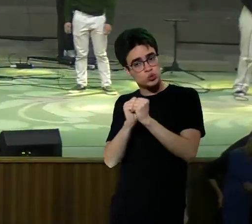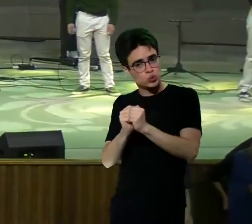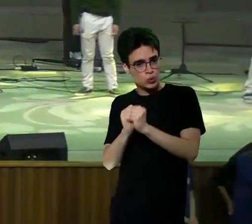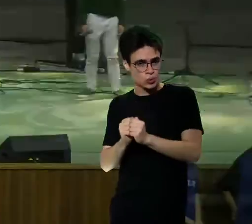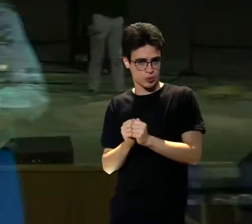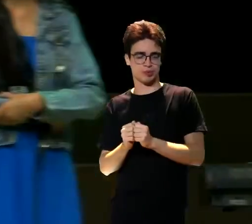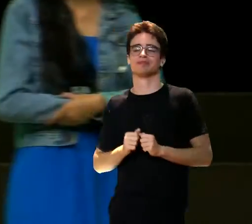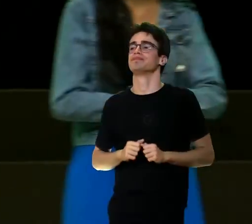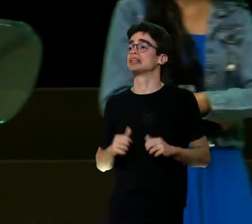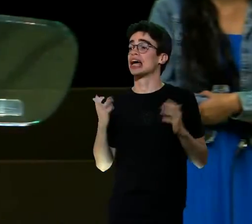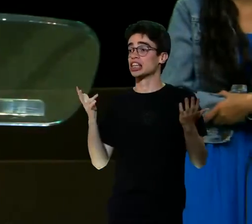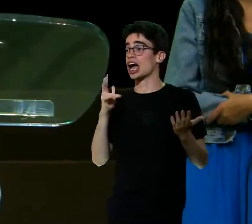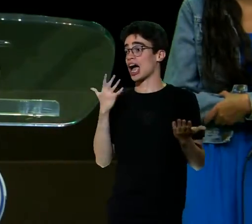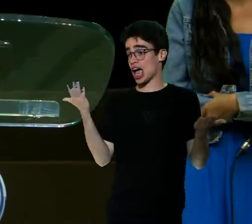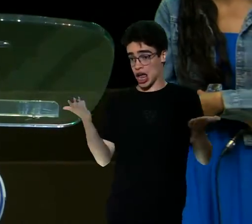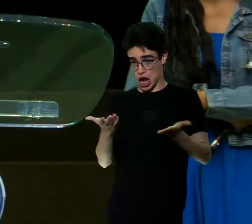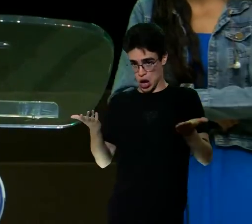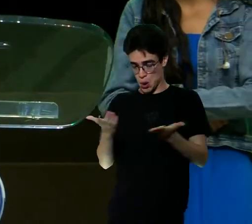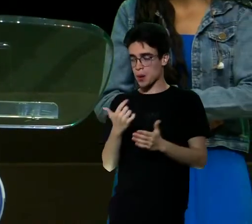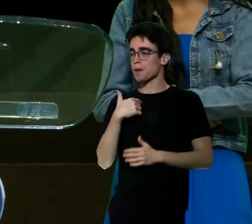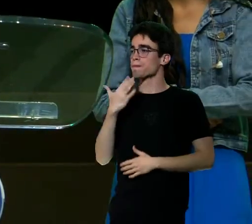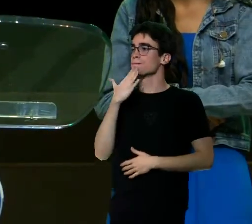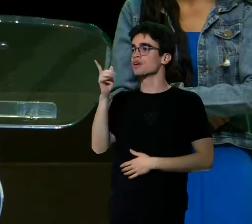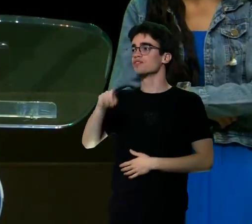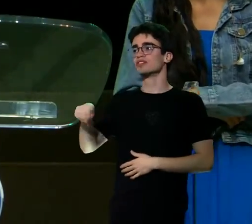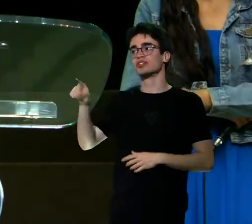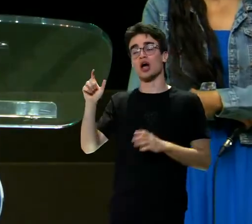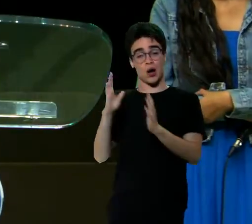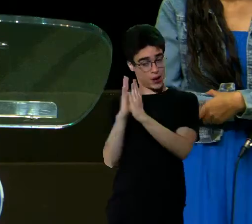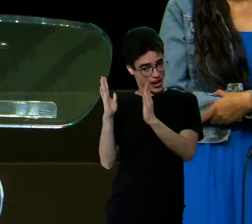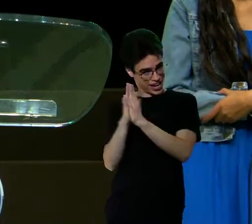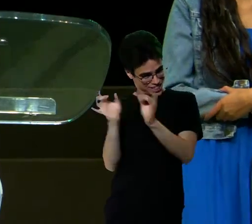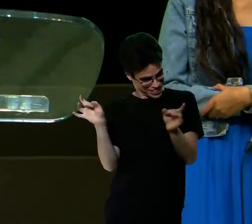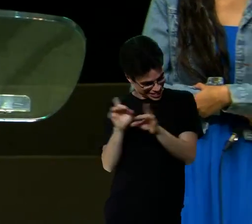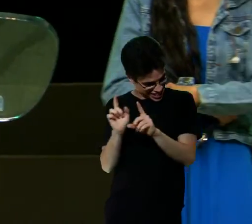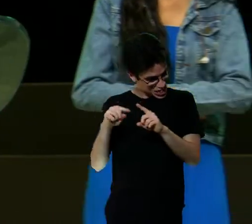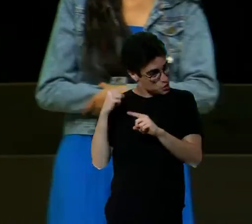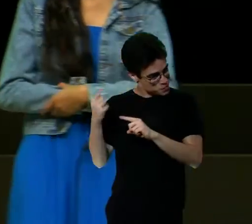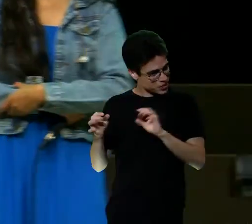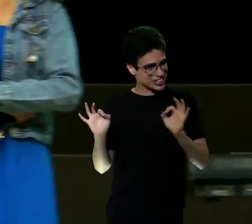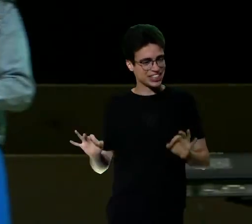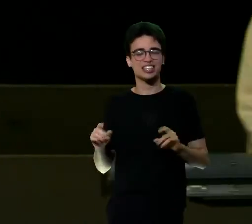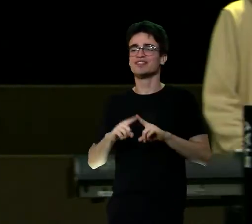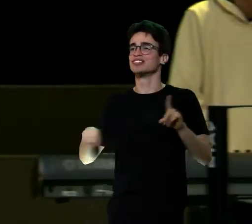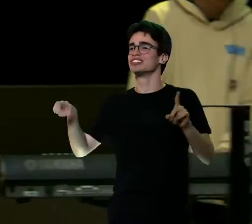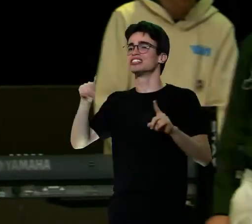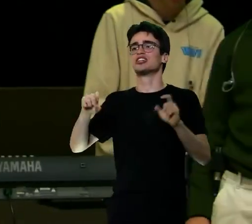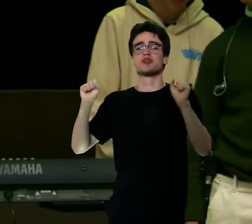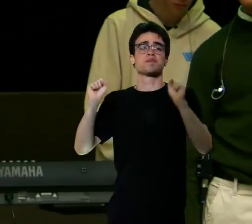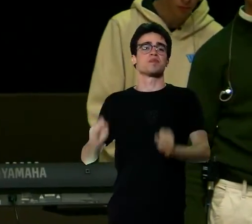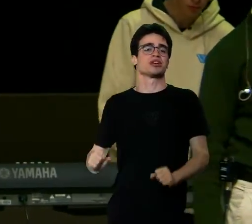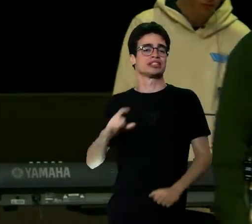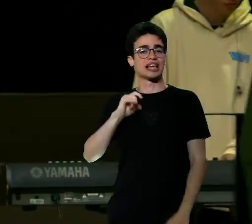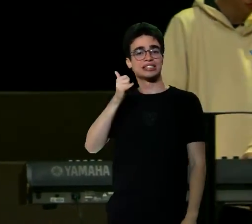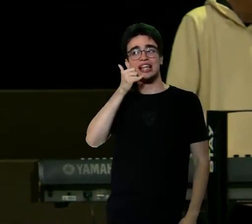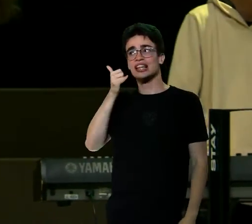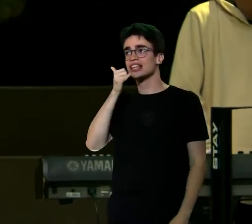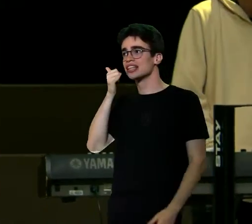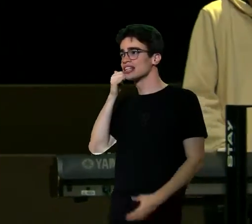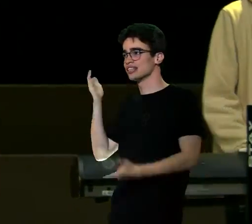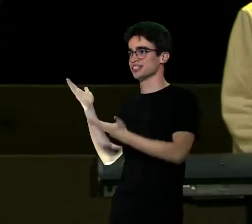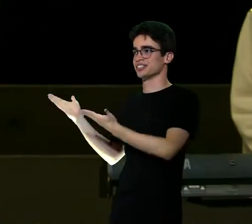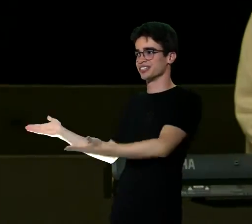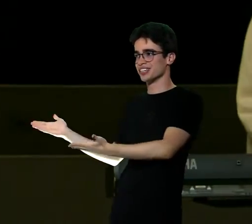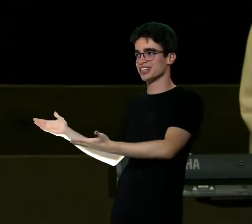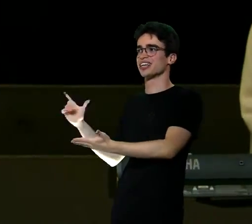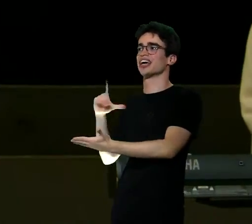Então, a gente vai pedir para vocês apontarem, depois que eu orar, só depois que eu orar, vocês apontarem o celular de vocês para esse QR